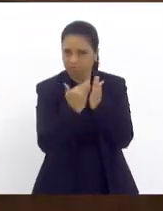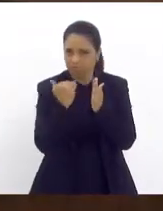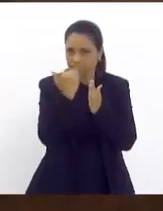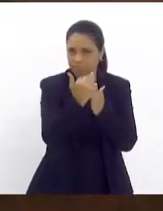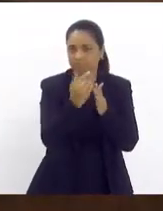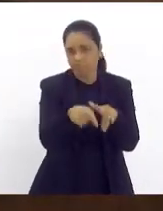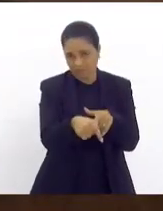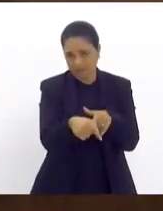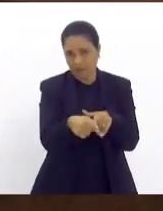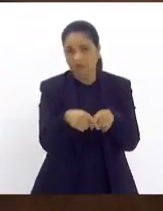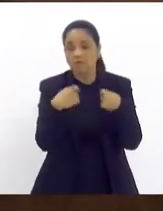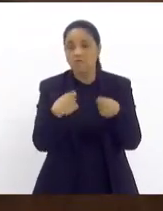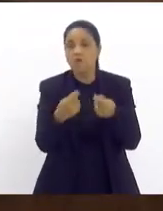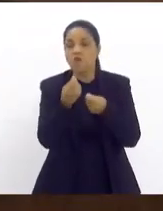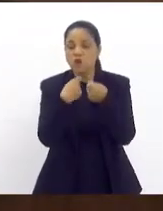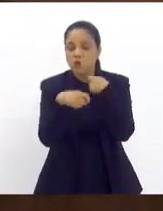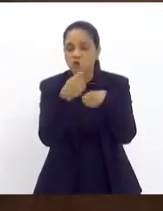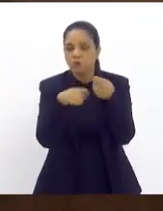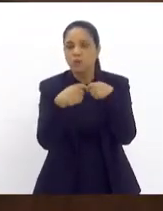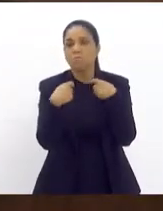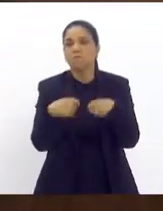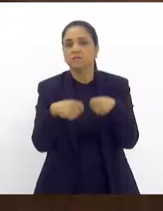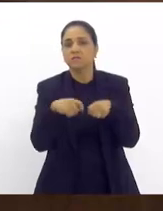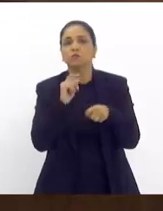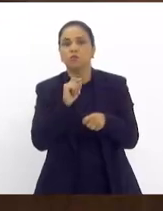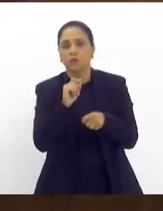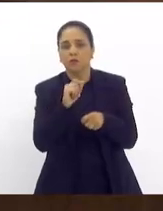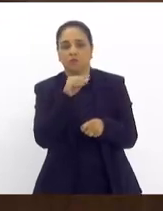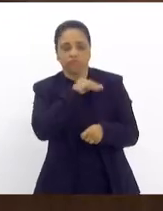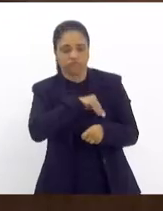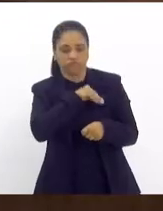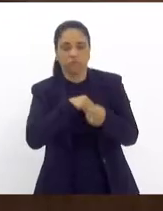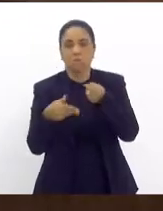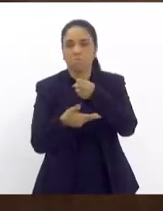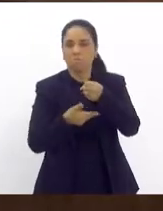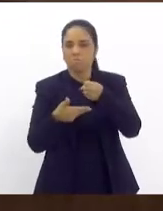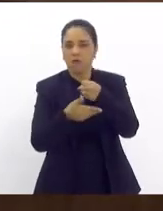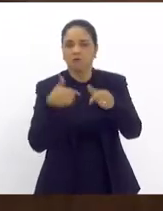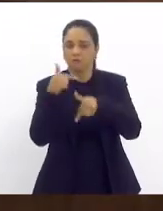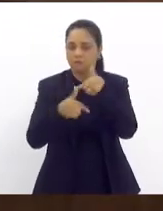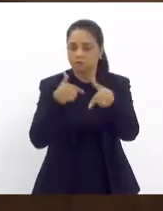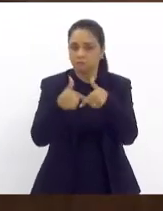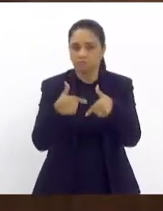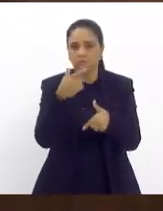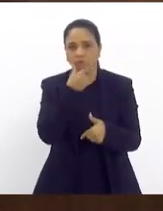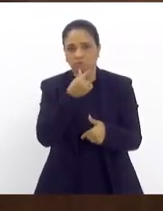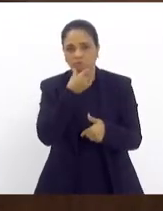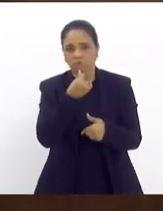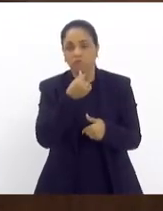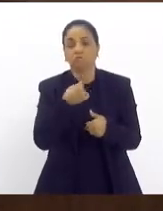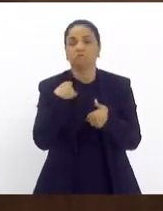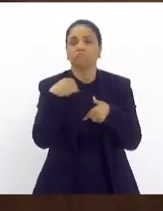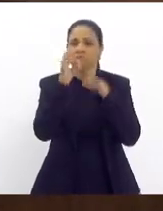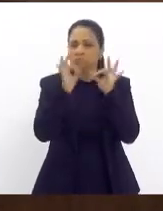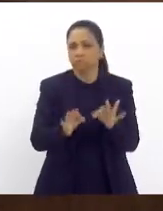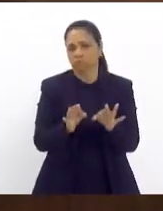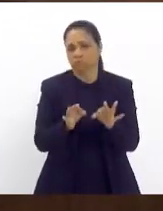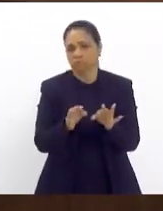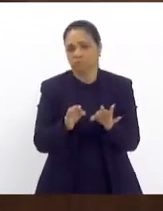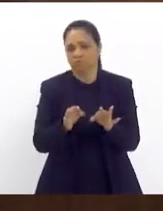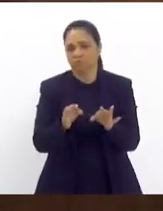precisa ter como protagonista O carreamento das trabalhadoras e dos trabalhadores a luta por sua dignidade de vida